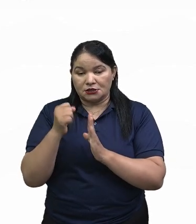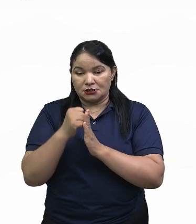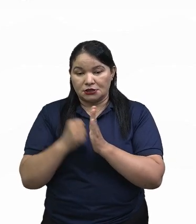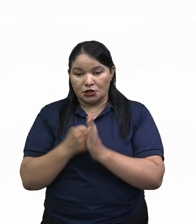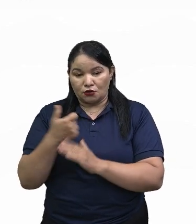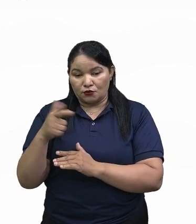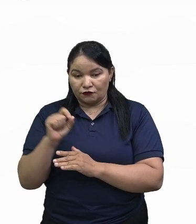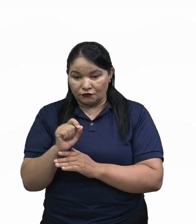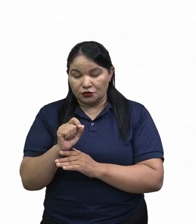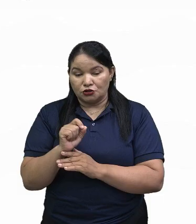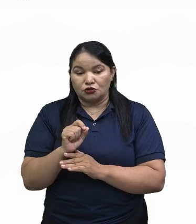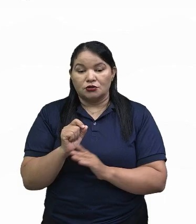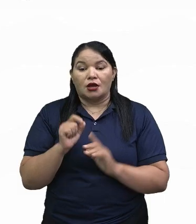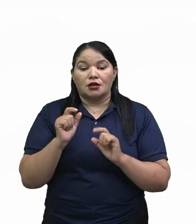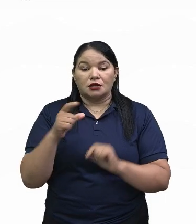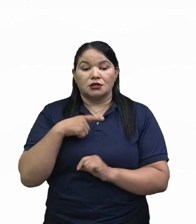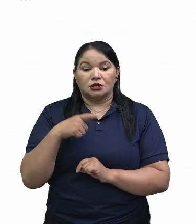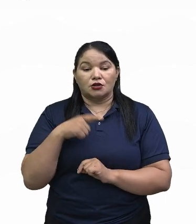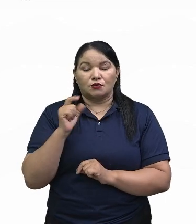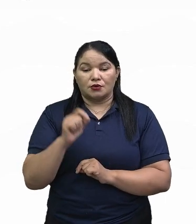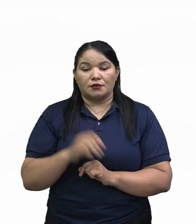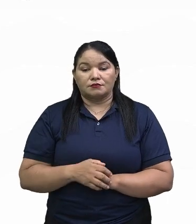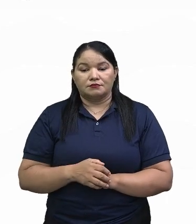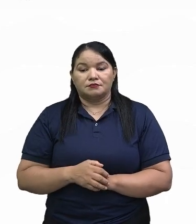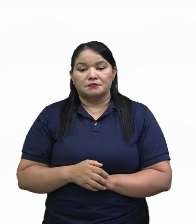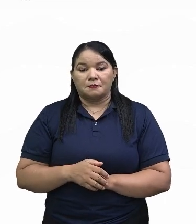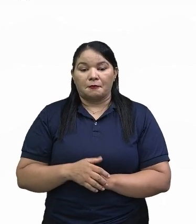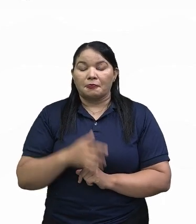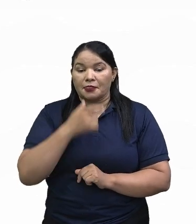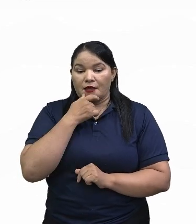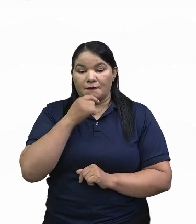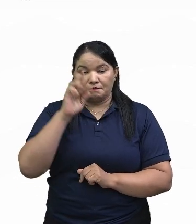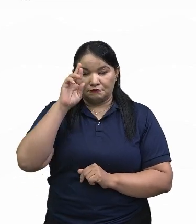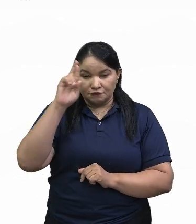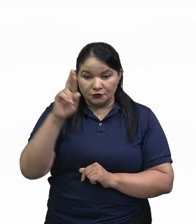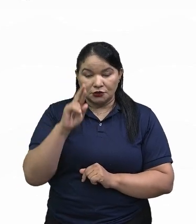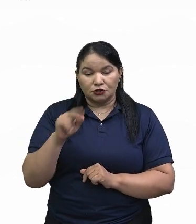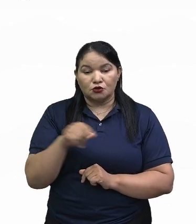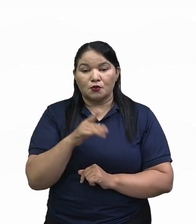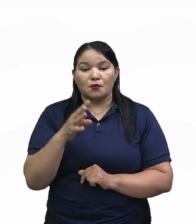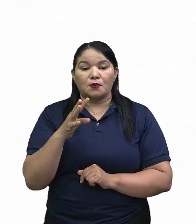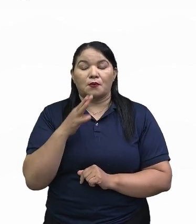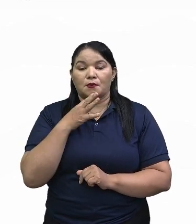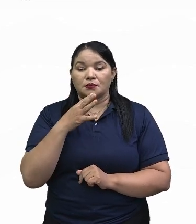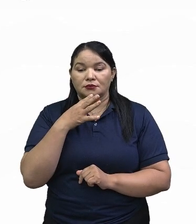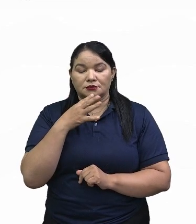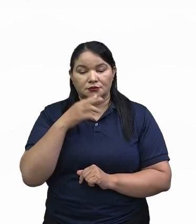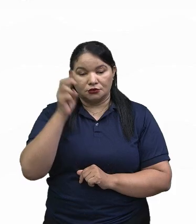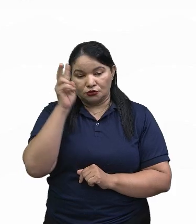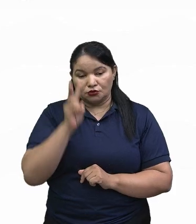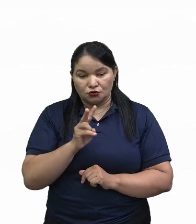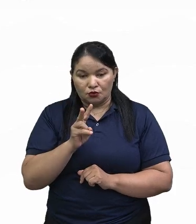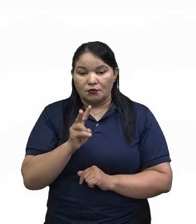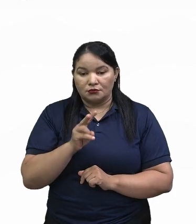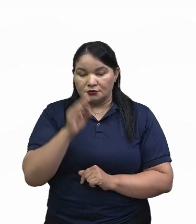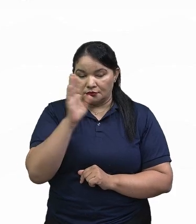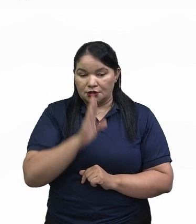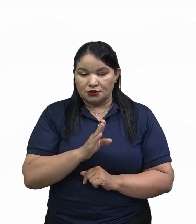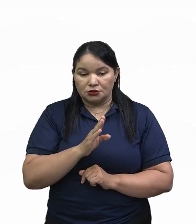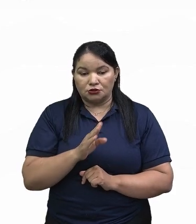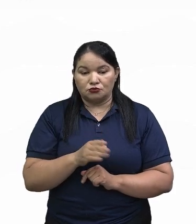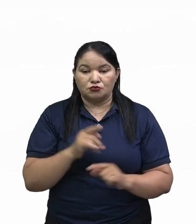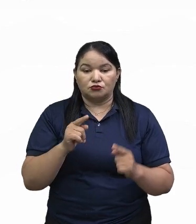onde apresentou, né, grandes lideranças conhecidas na história do Brasil,